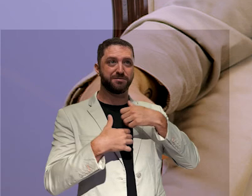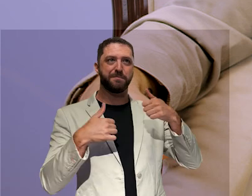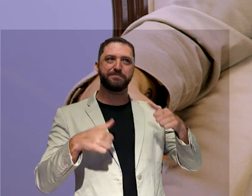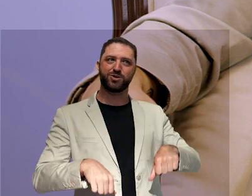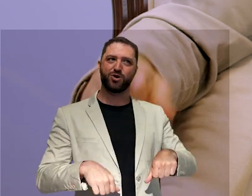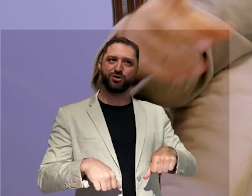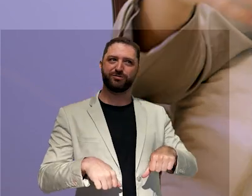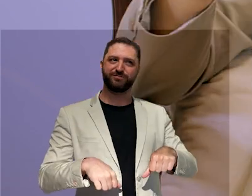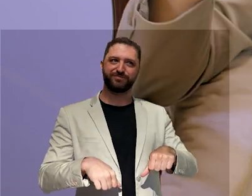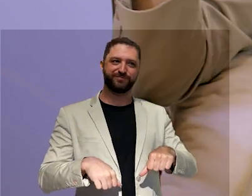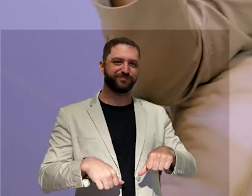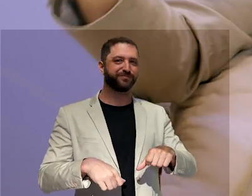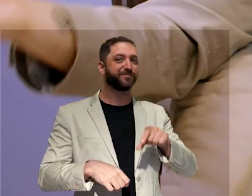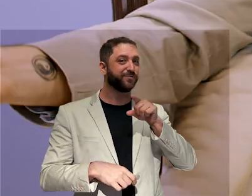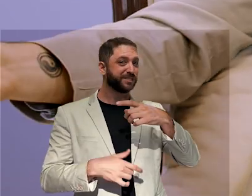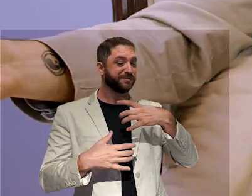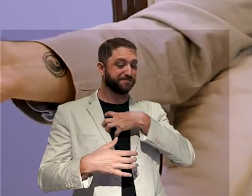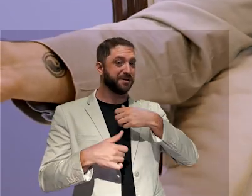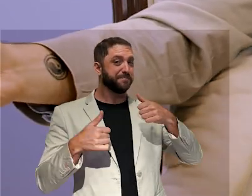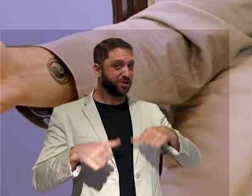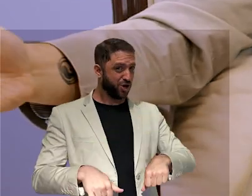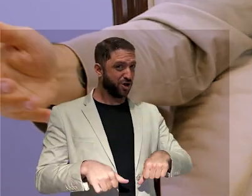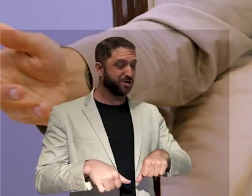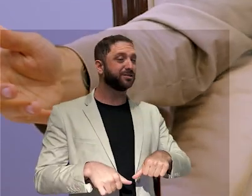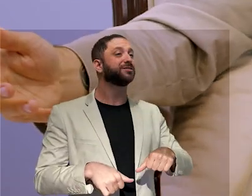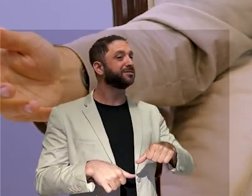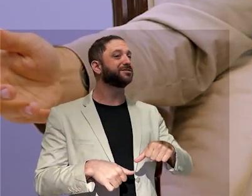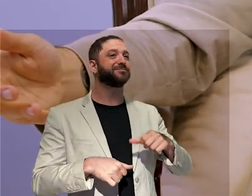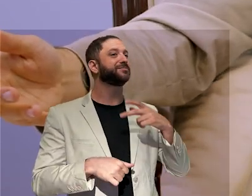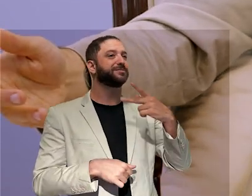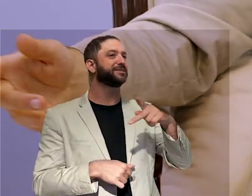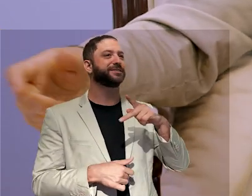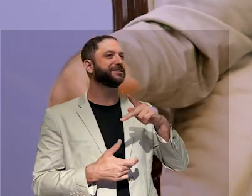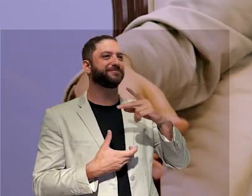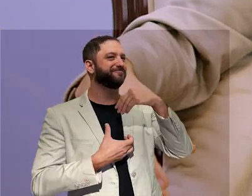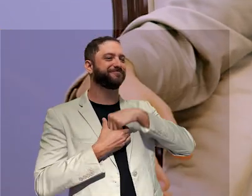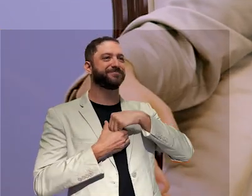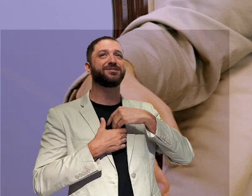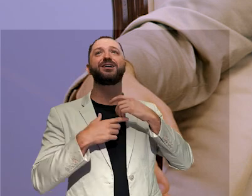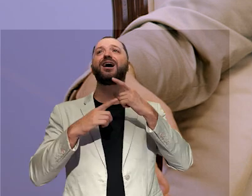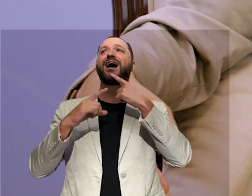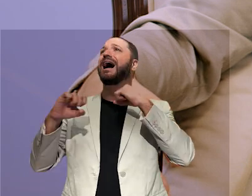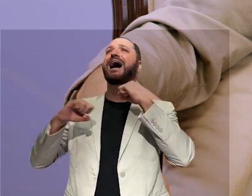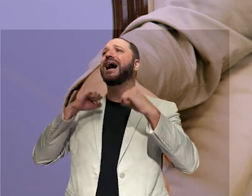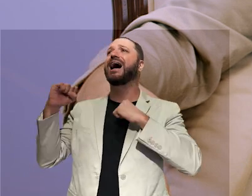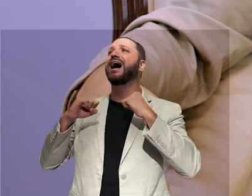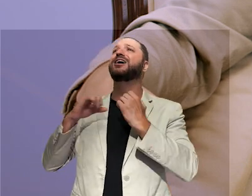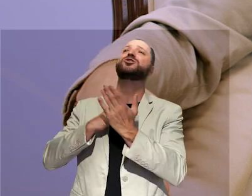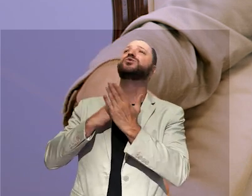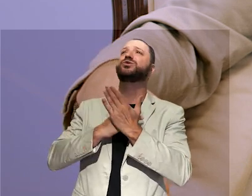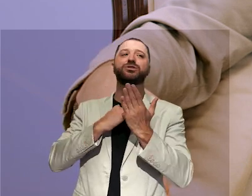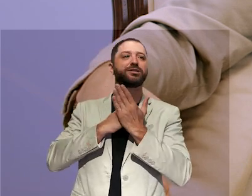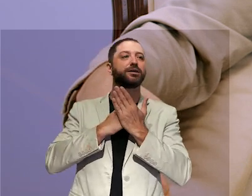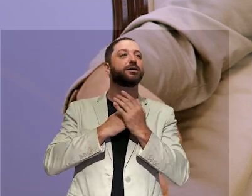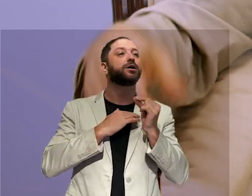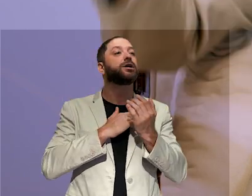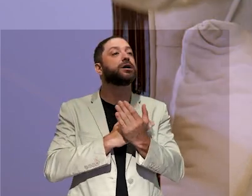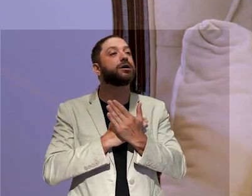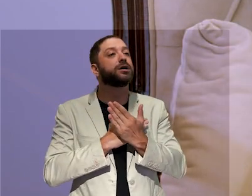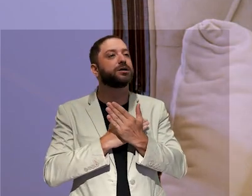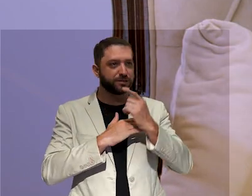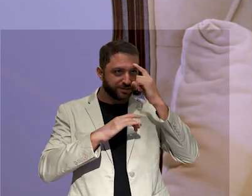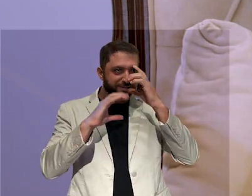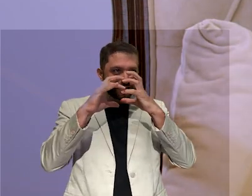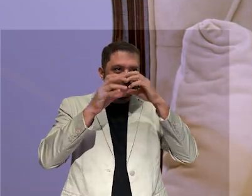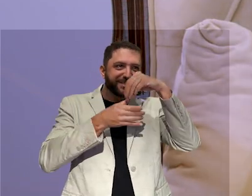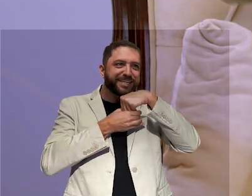isso vai gerar emoções cada vez menos autênticas com o seu sentir, e o seu sentir vai começar a gritar pedindo socorro. E quem